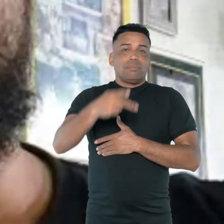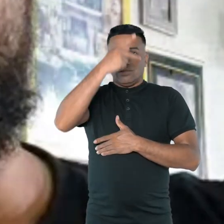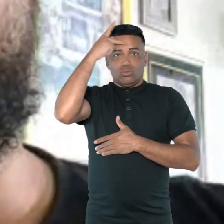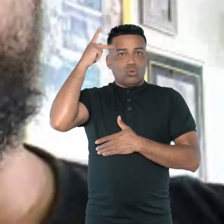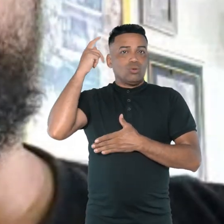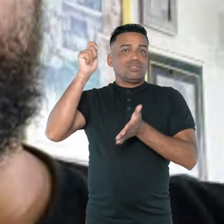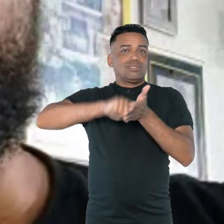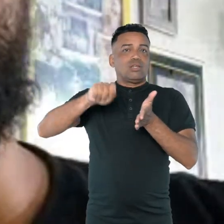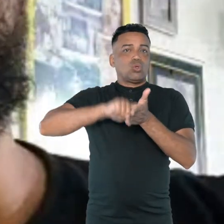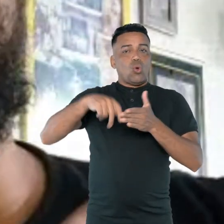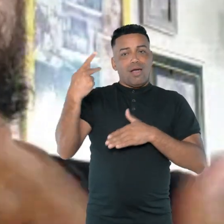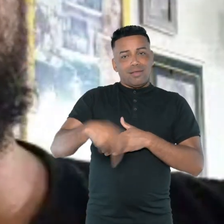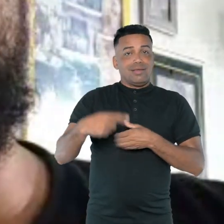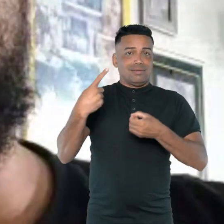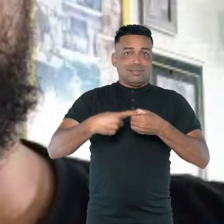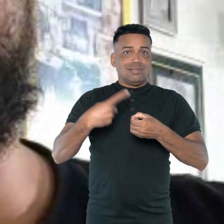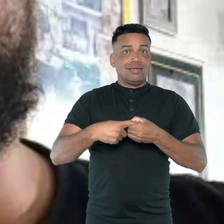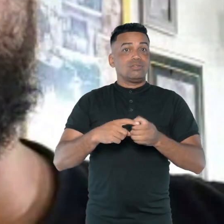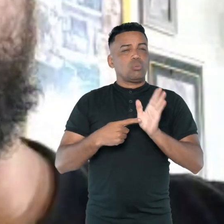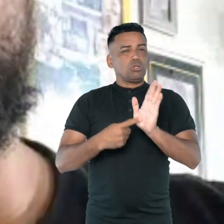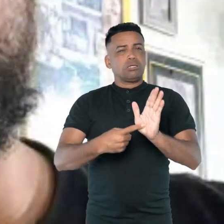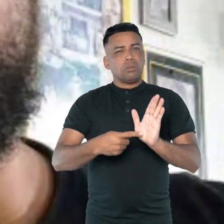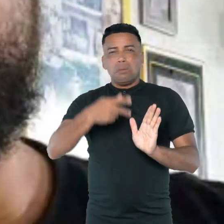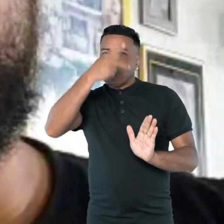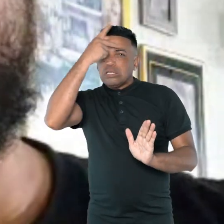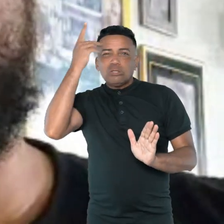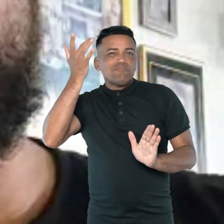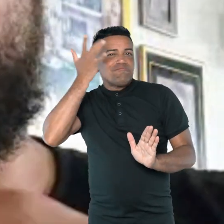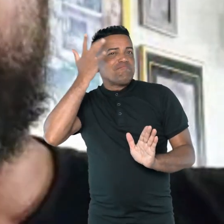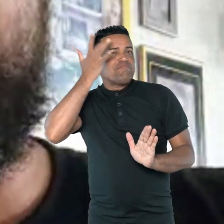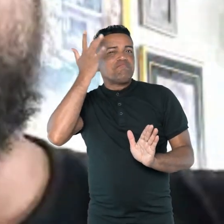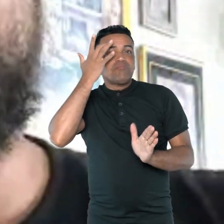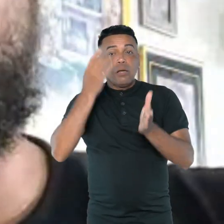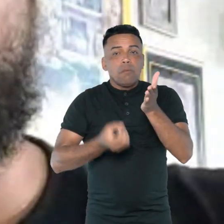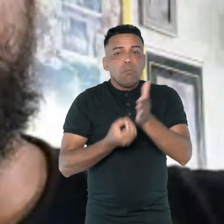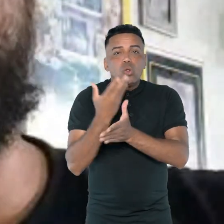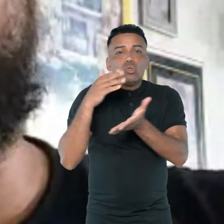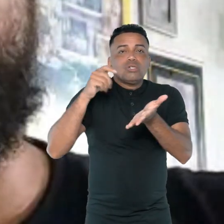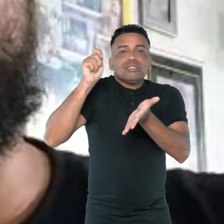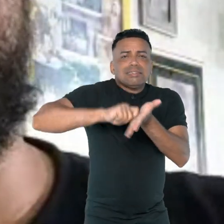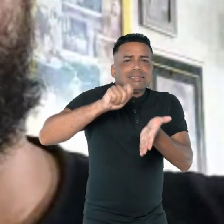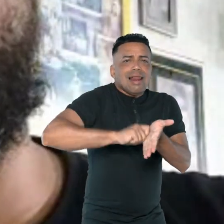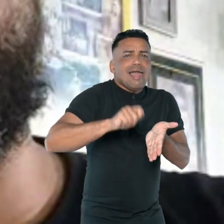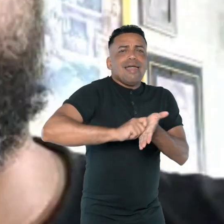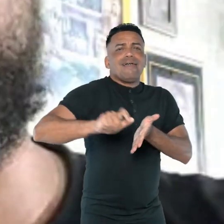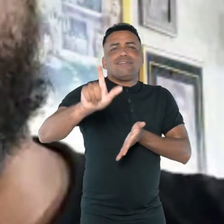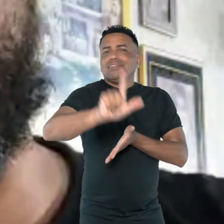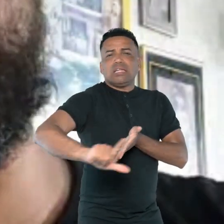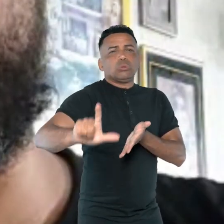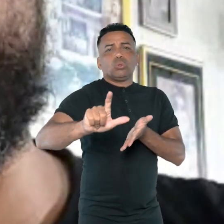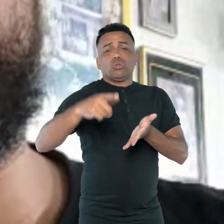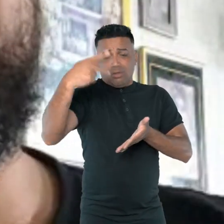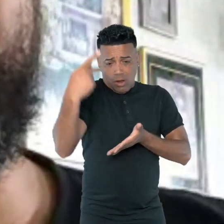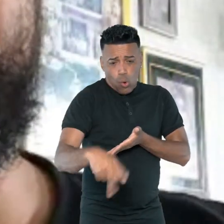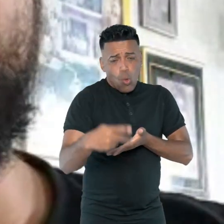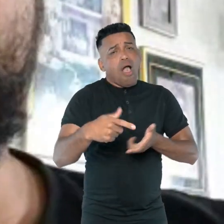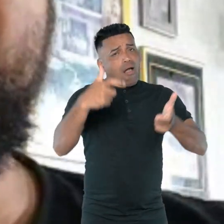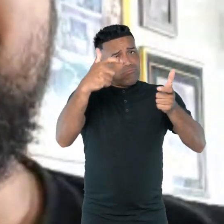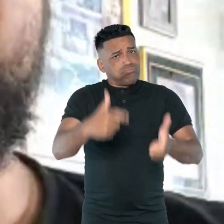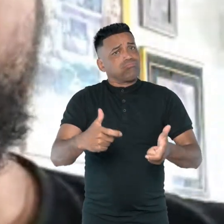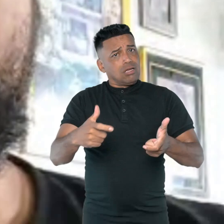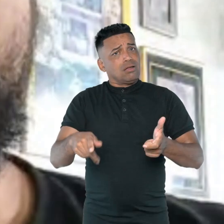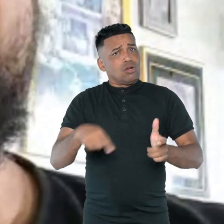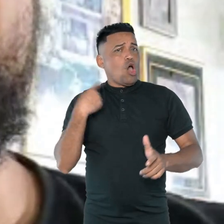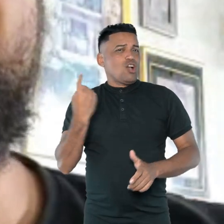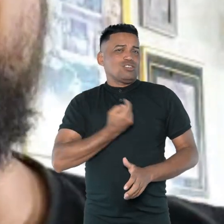galera muito competente e que produz literatura desse lugar geográfico, territorial, cultural que pode ser